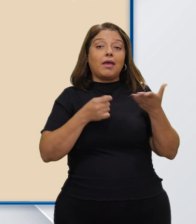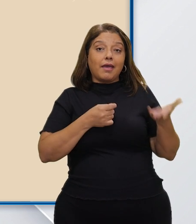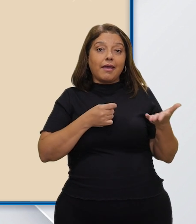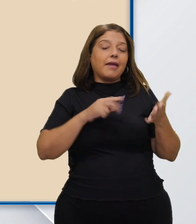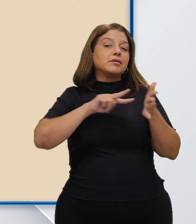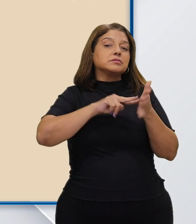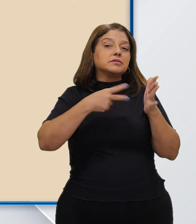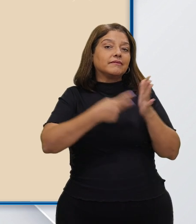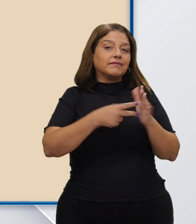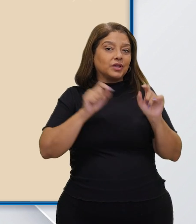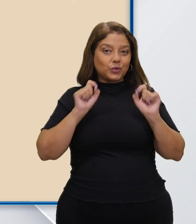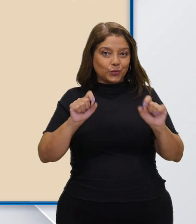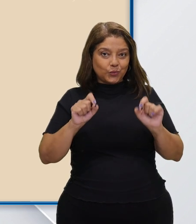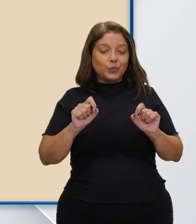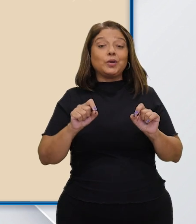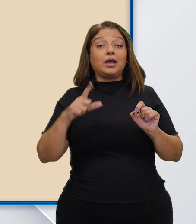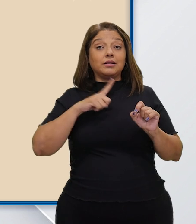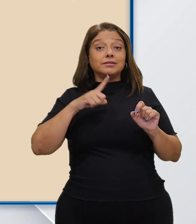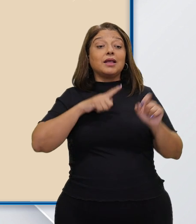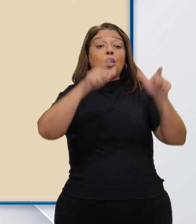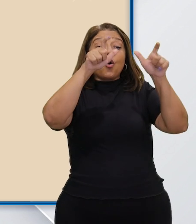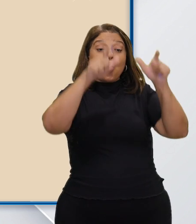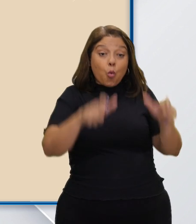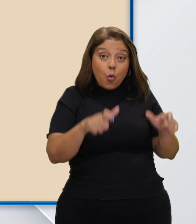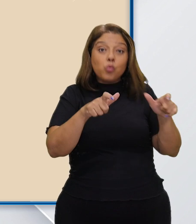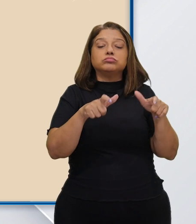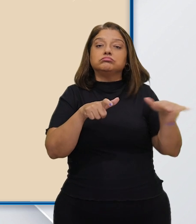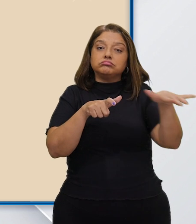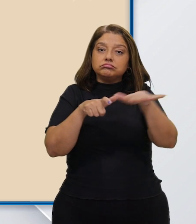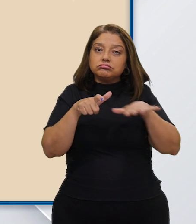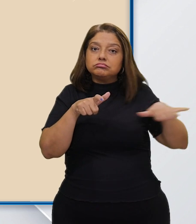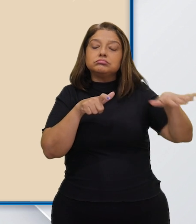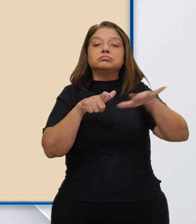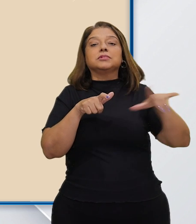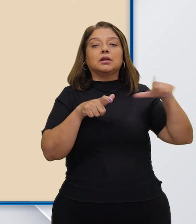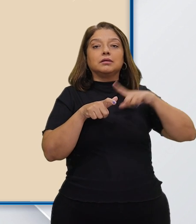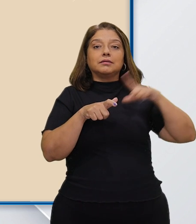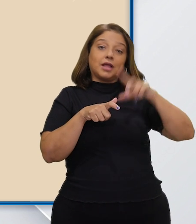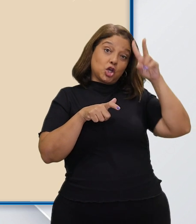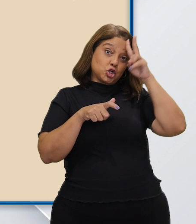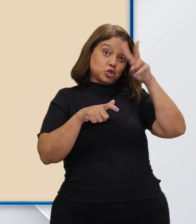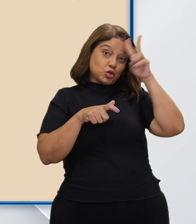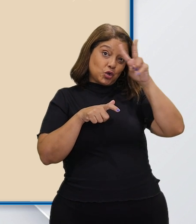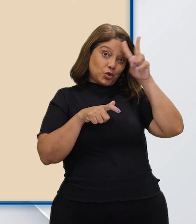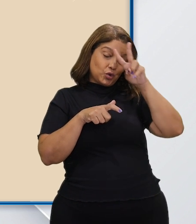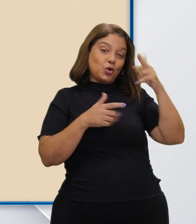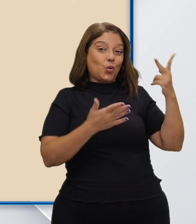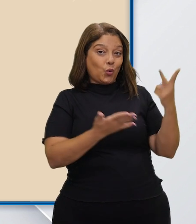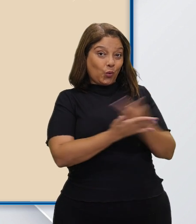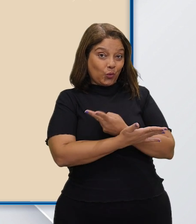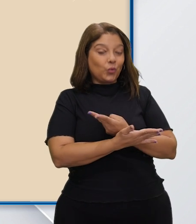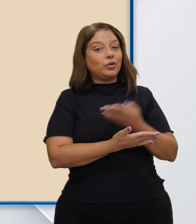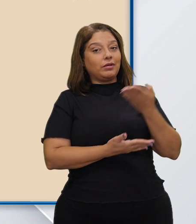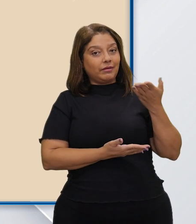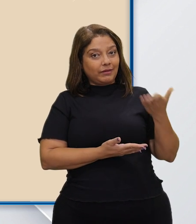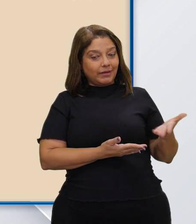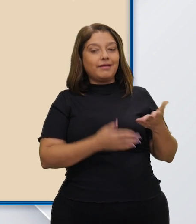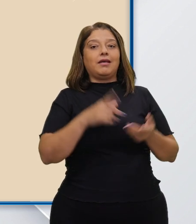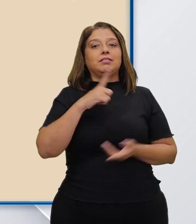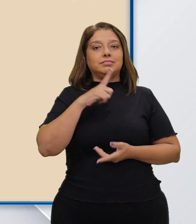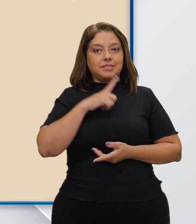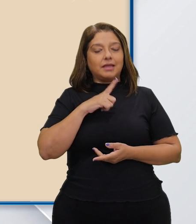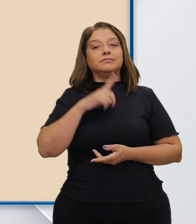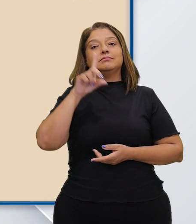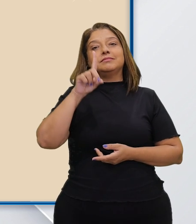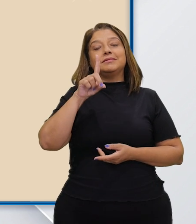que significa? O local em que se desenvolve a história, ele é